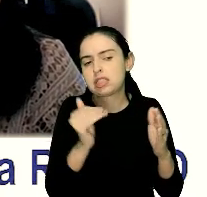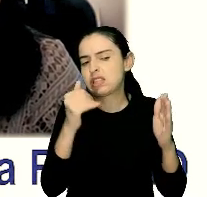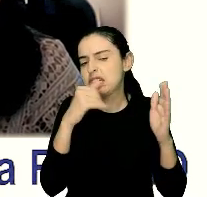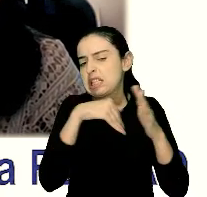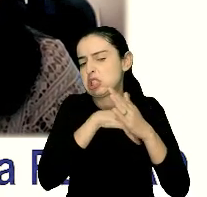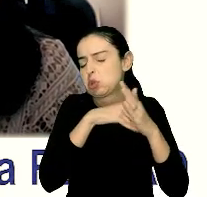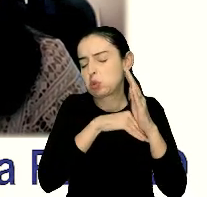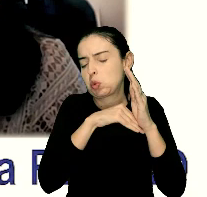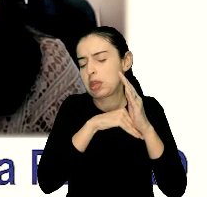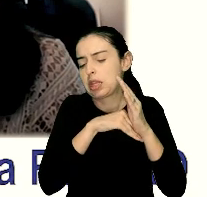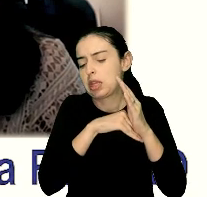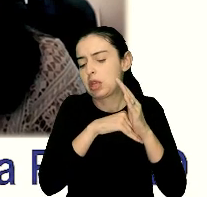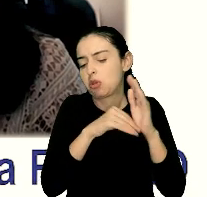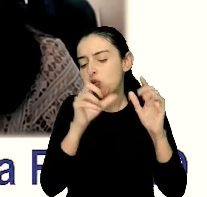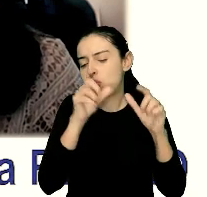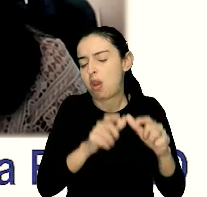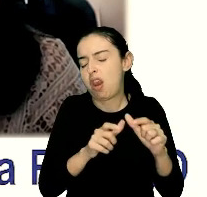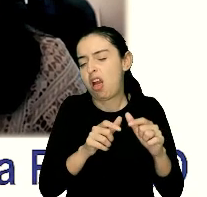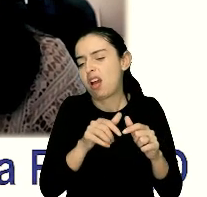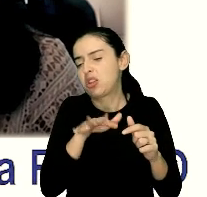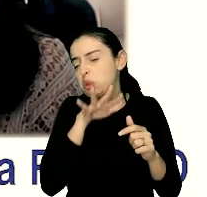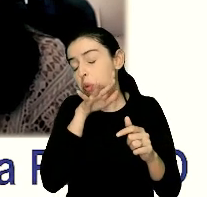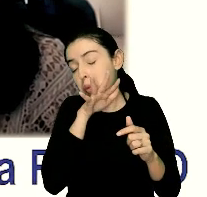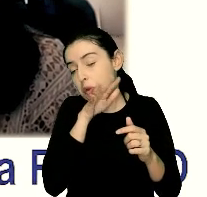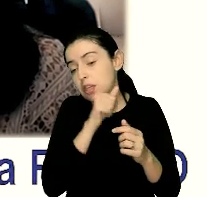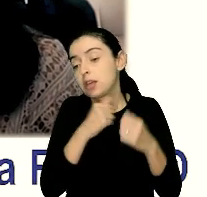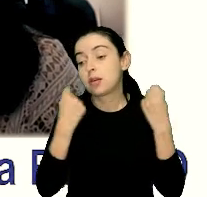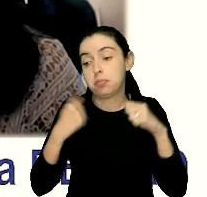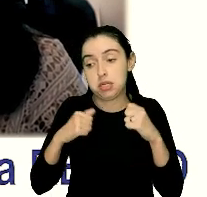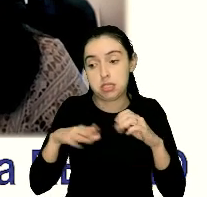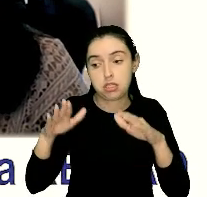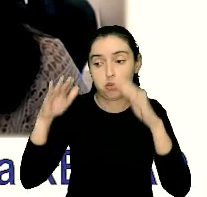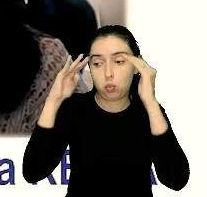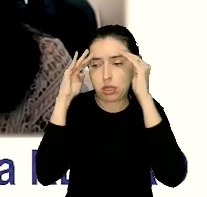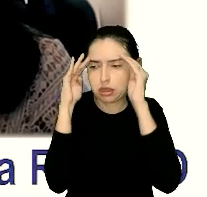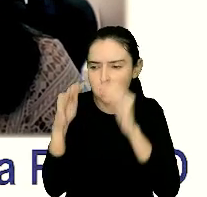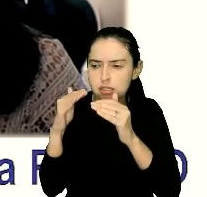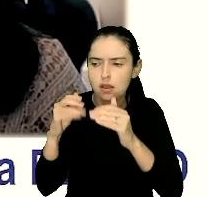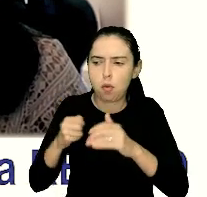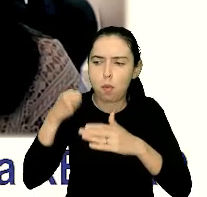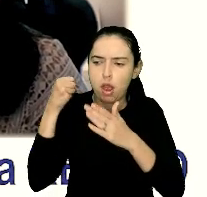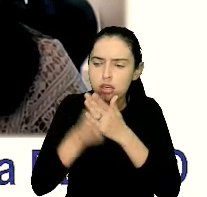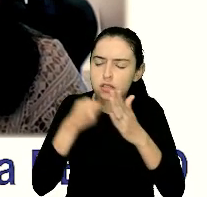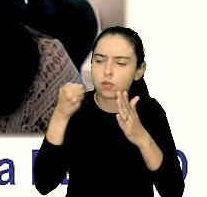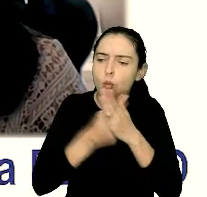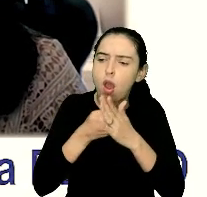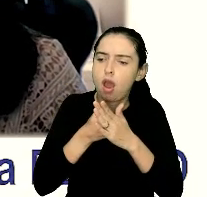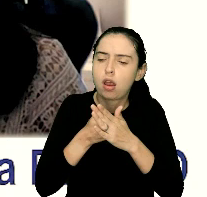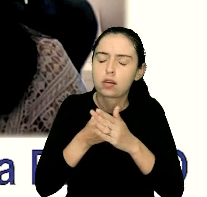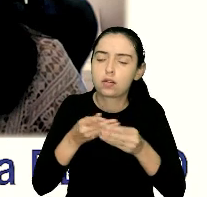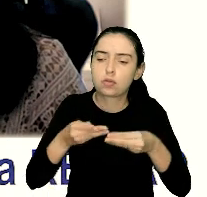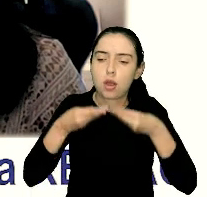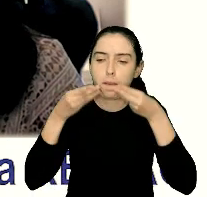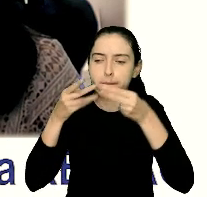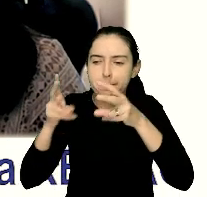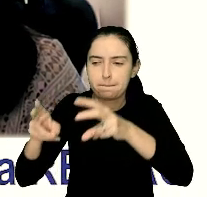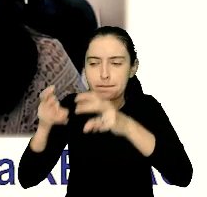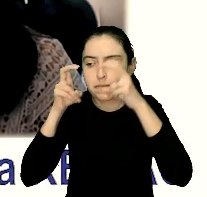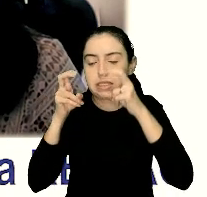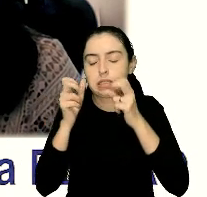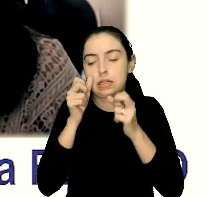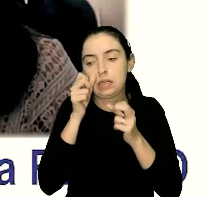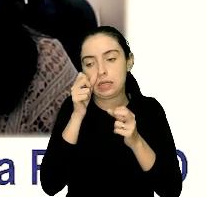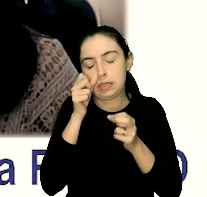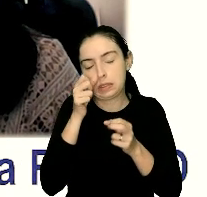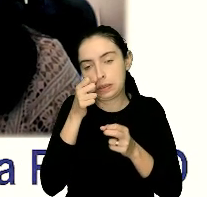carece de toda uma atenção, toda uma dedicação, todo um prestar atenção, né, que são os